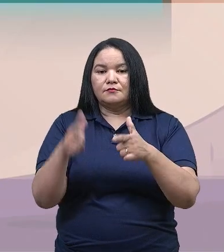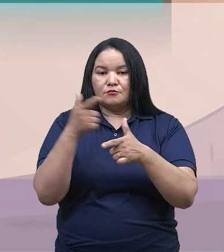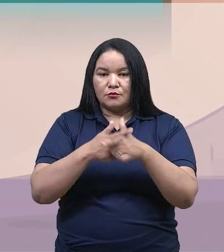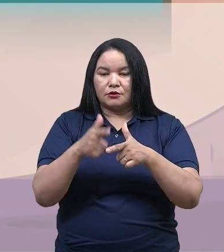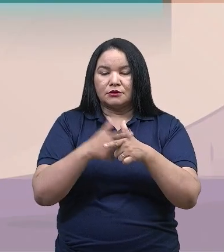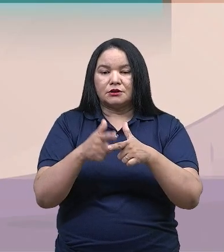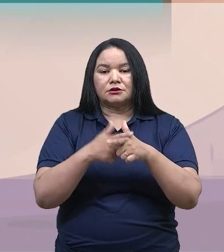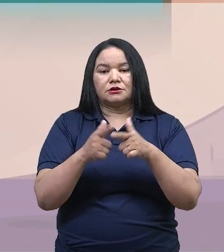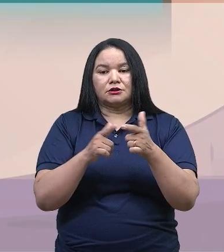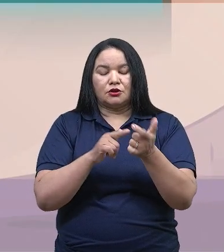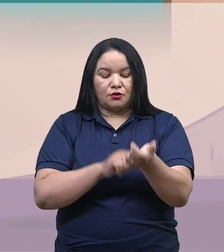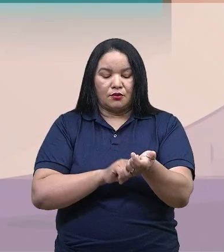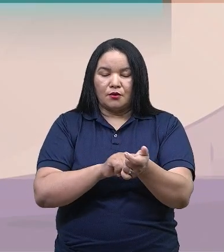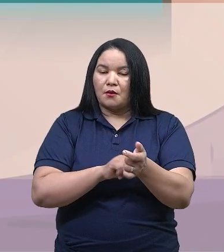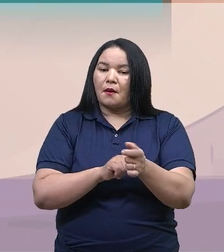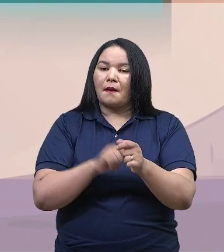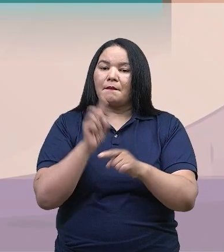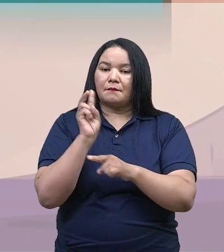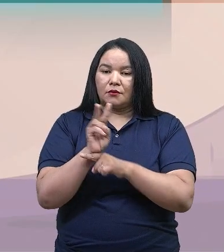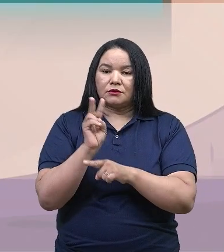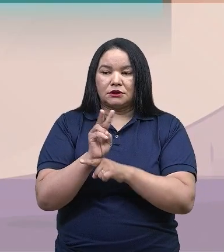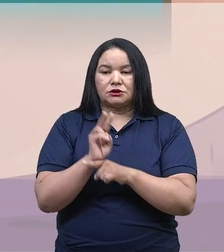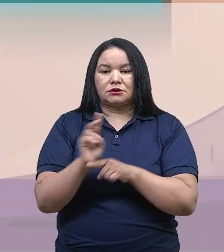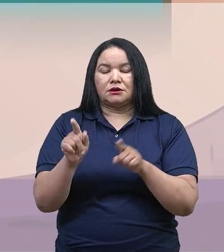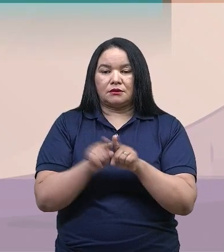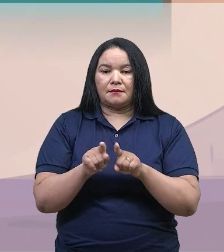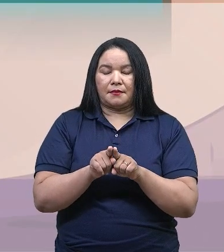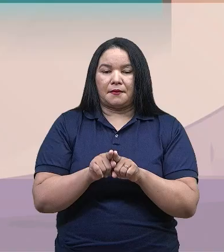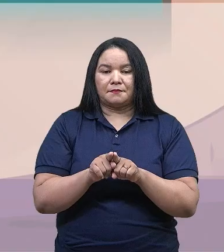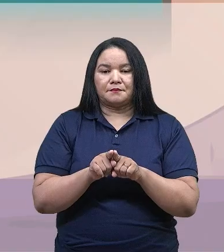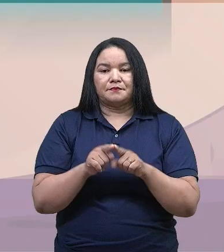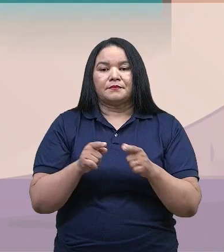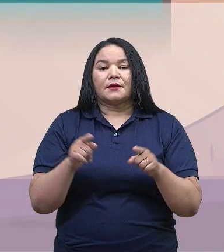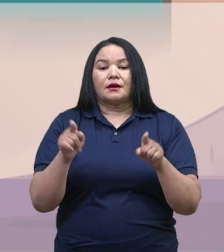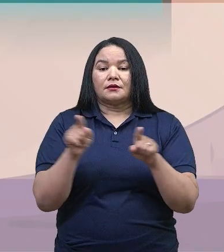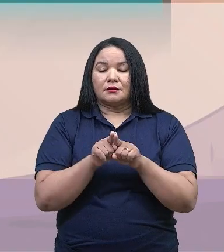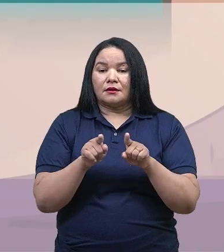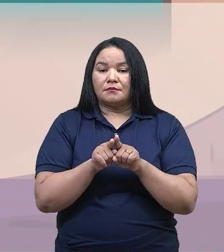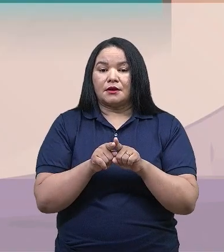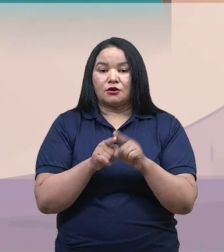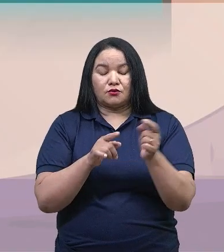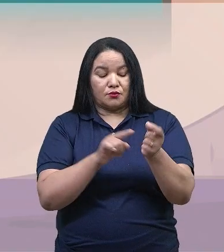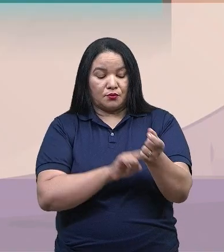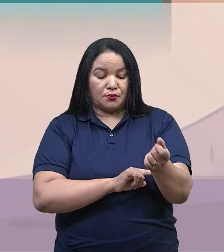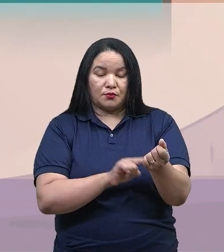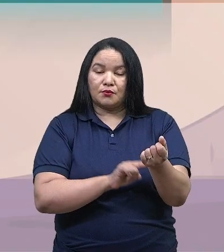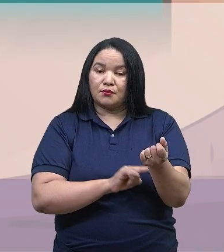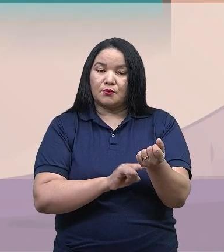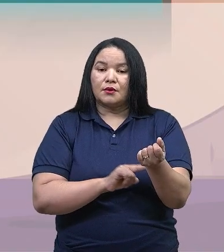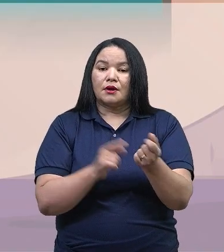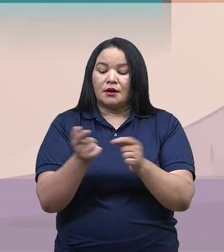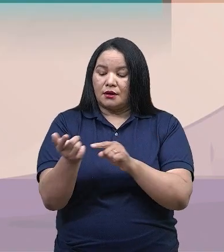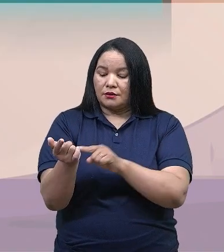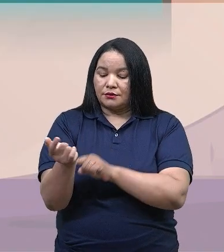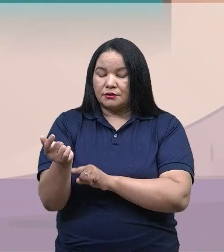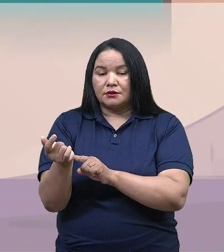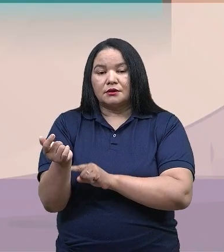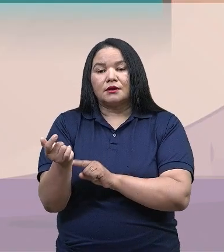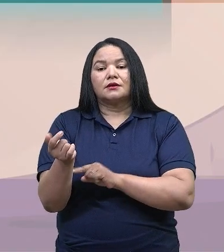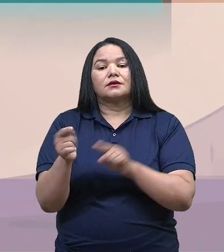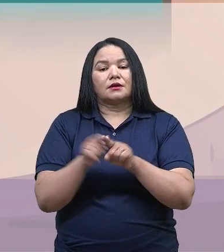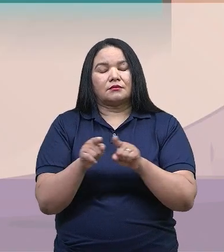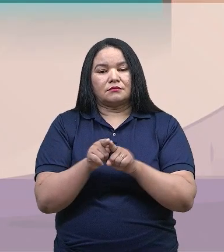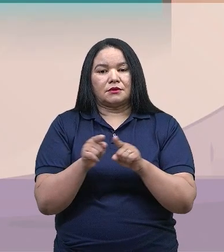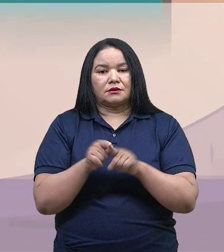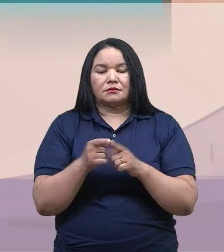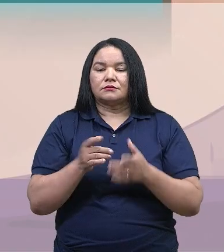os ossos da mão, e também os tendões dos punhos, que são extremamente vulneráveis ao impacto